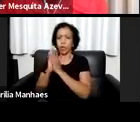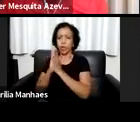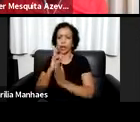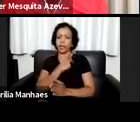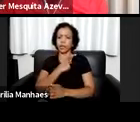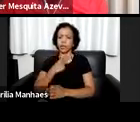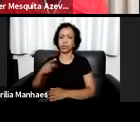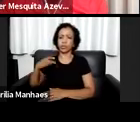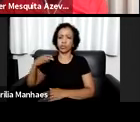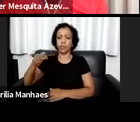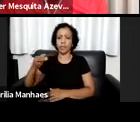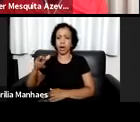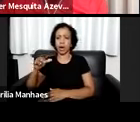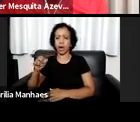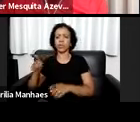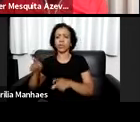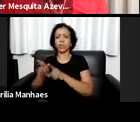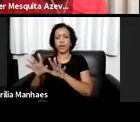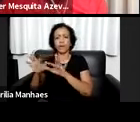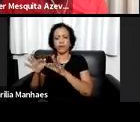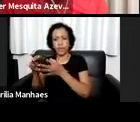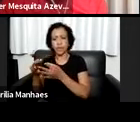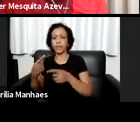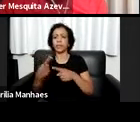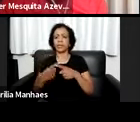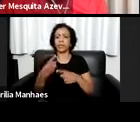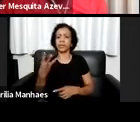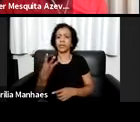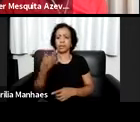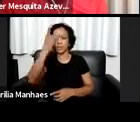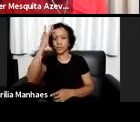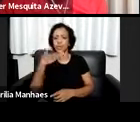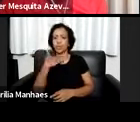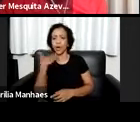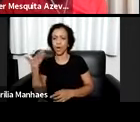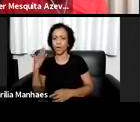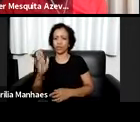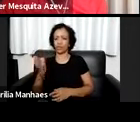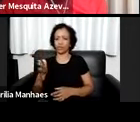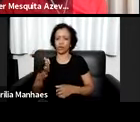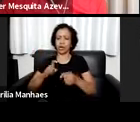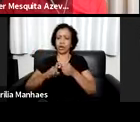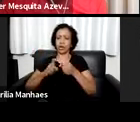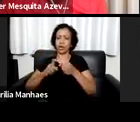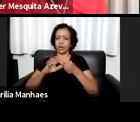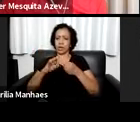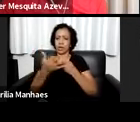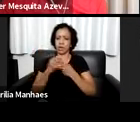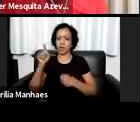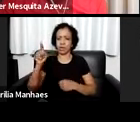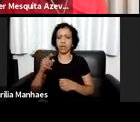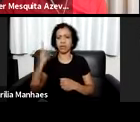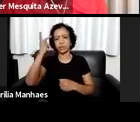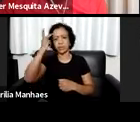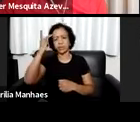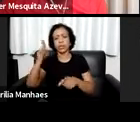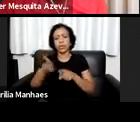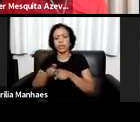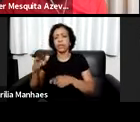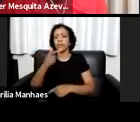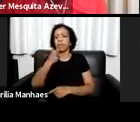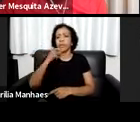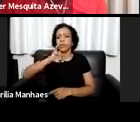desses irmãos que faleceram. Também a esposa do irmão Jairo, que é o coordenador de